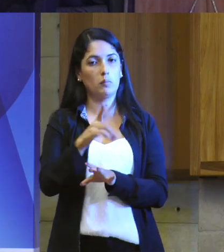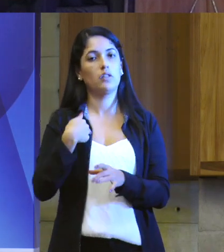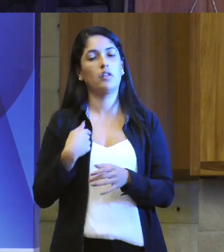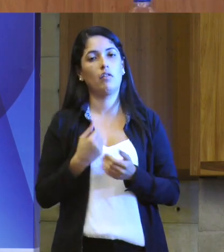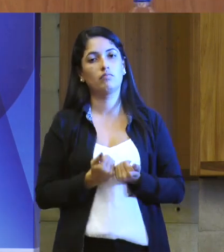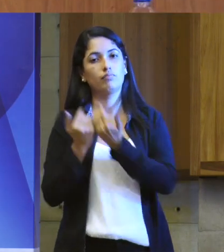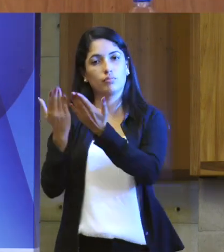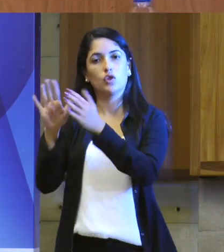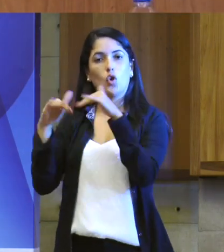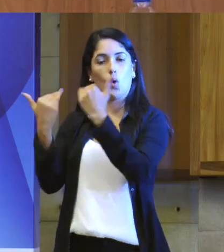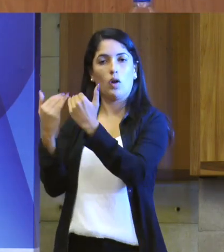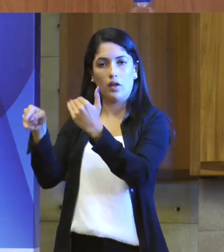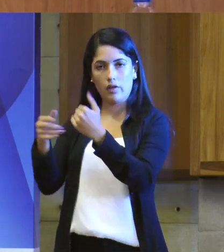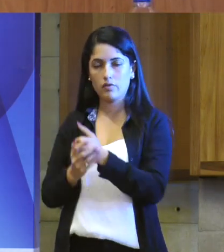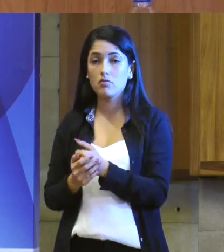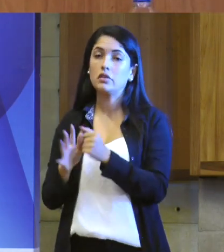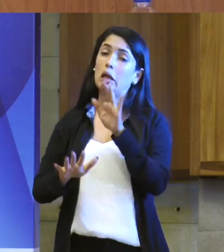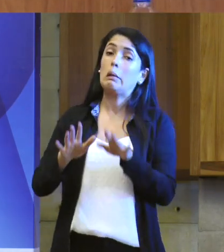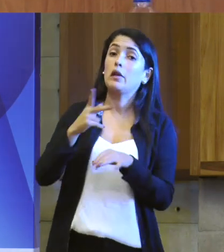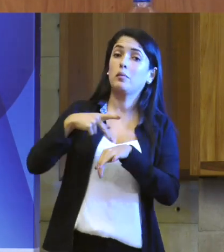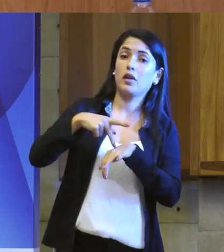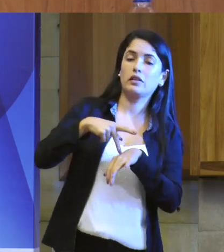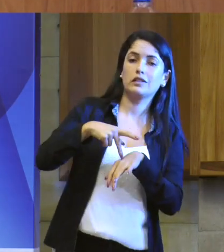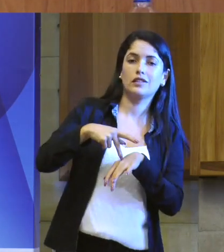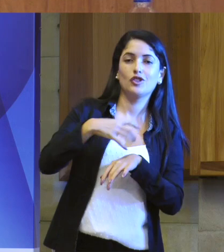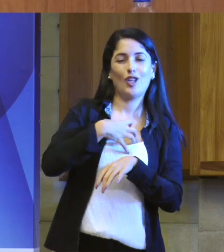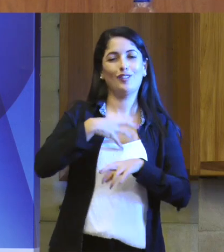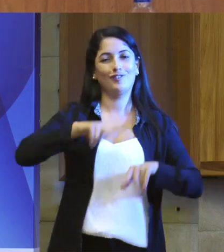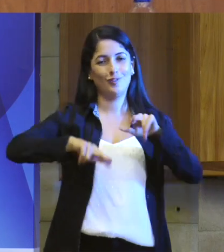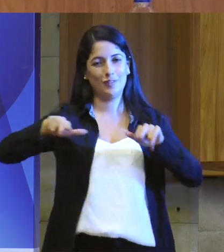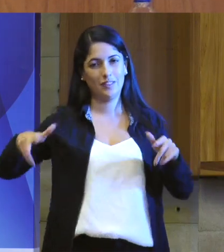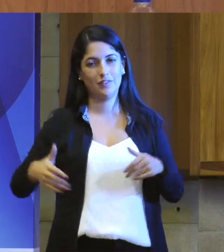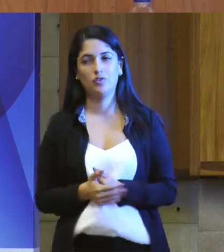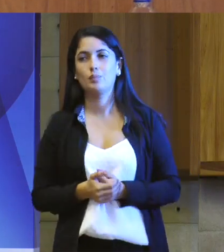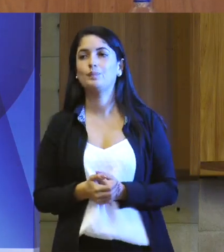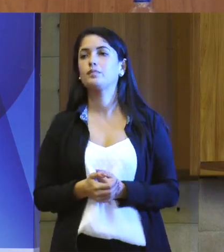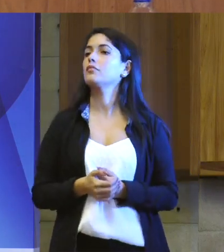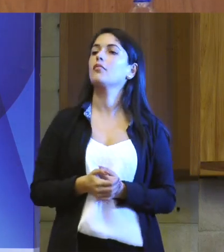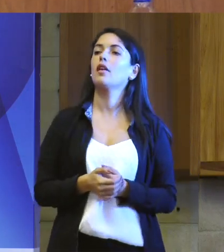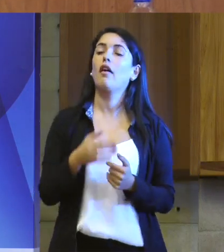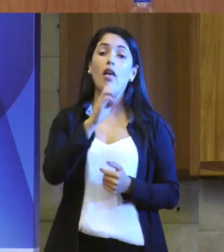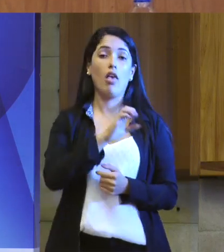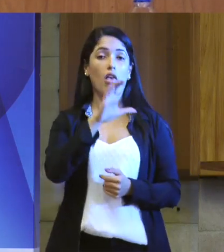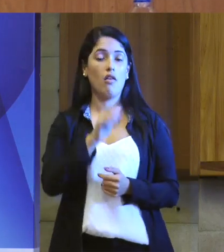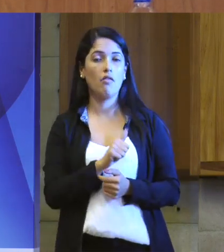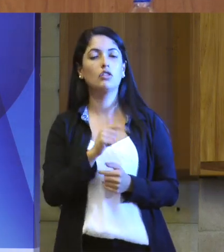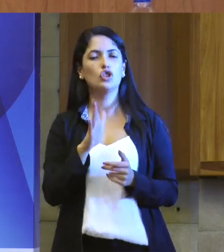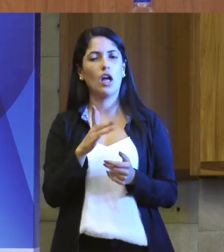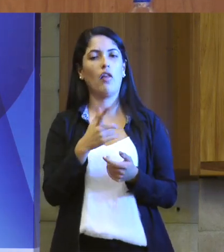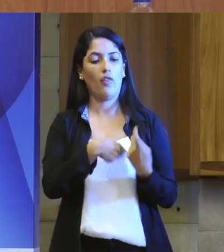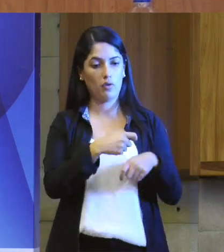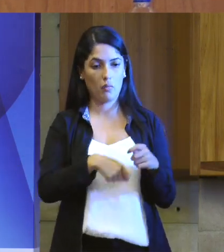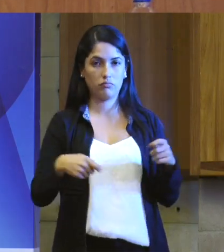né e aí dependendo do país o procedimento é distinto no caso da época a gente terminou as negociações